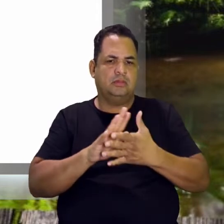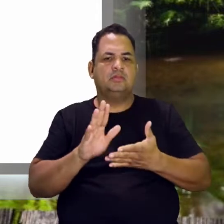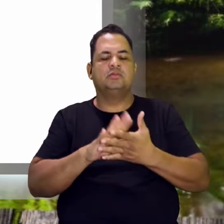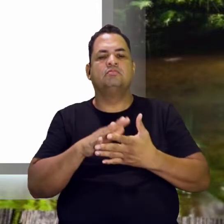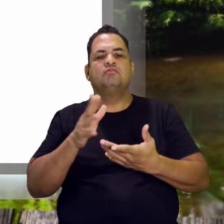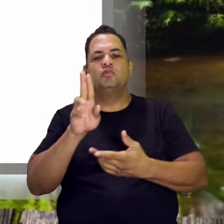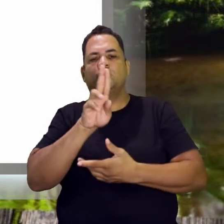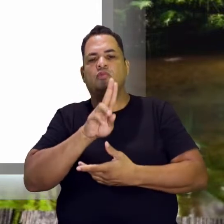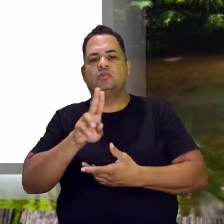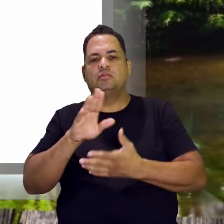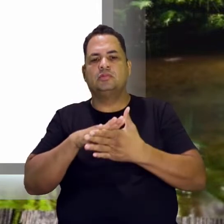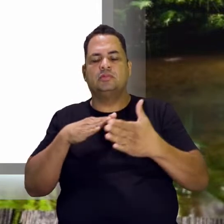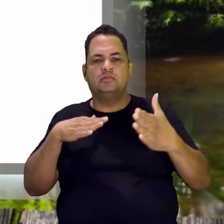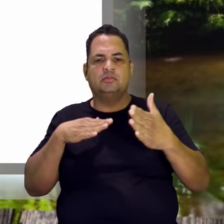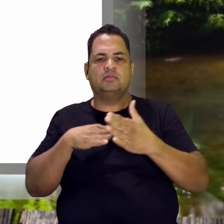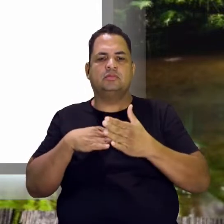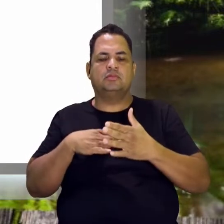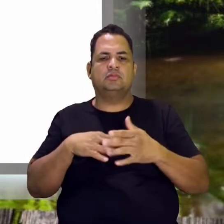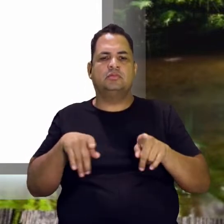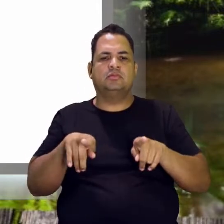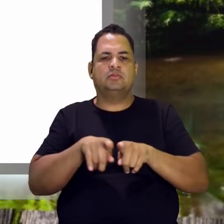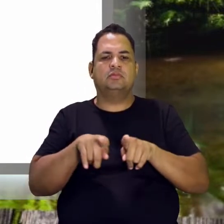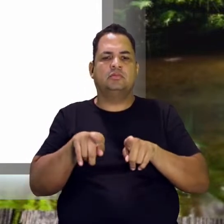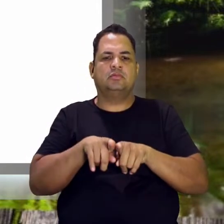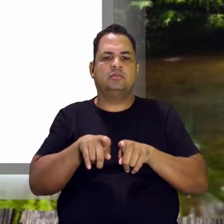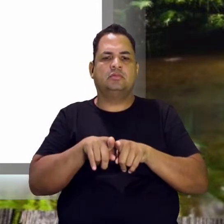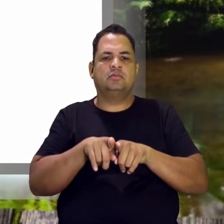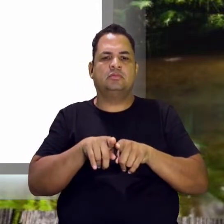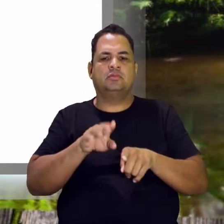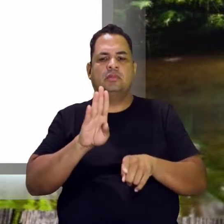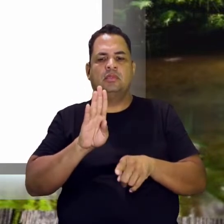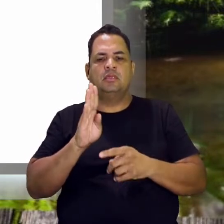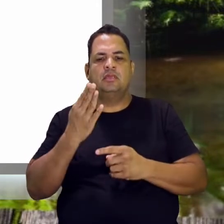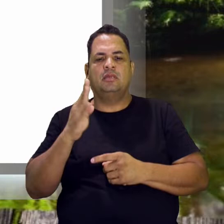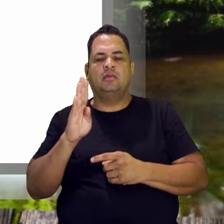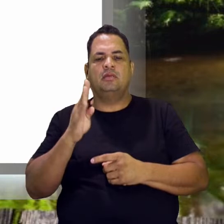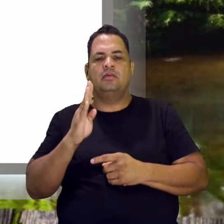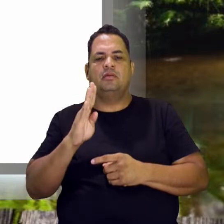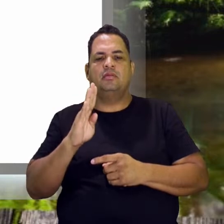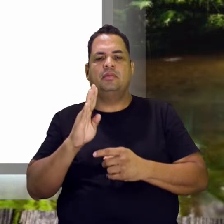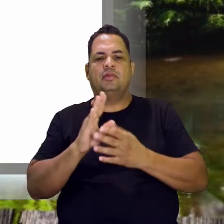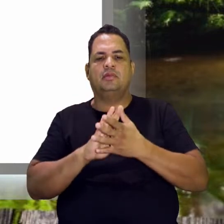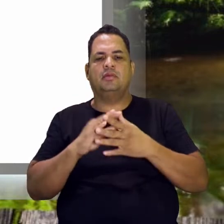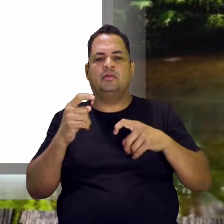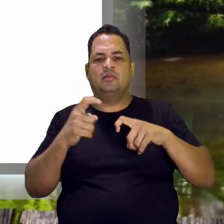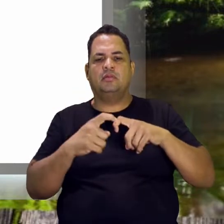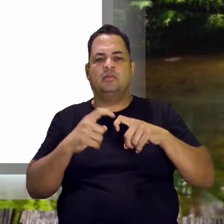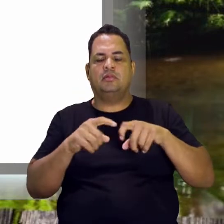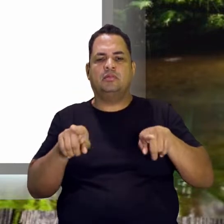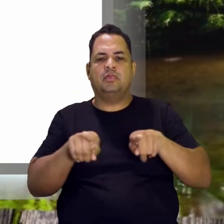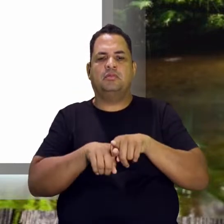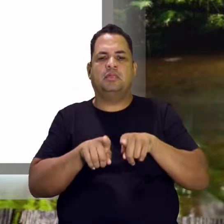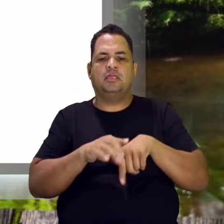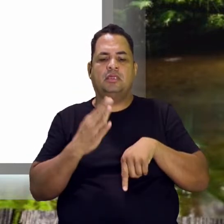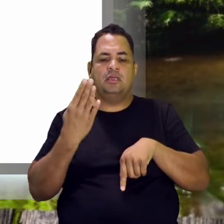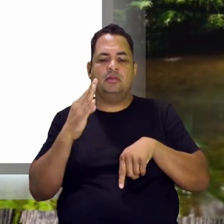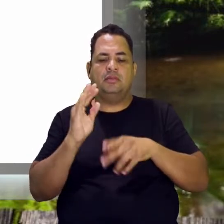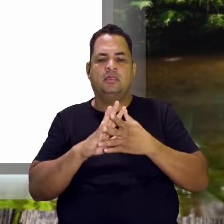exploradas assim no máximo. E também na biomedicina, biotecnologia, elas também entram